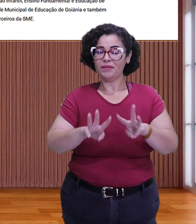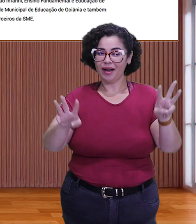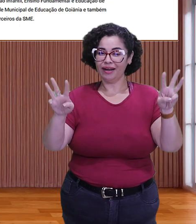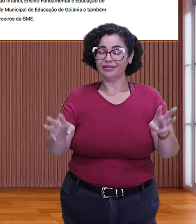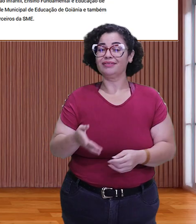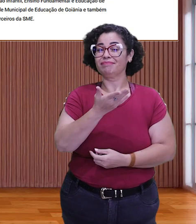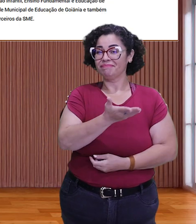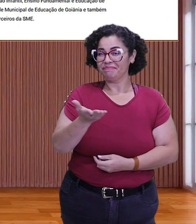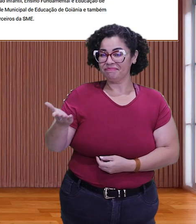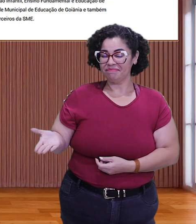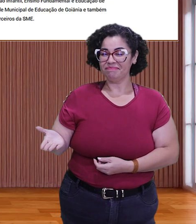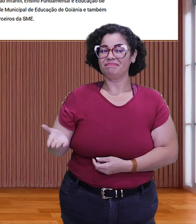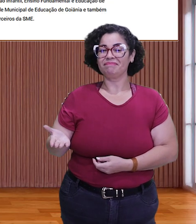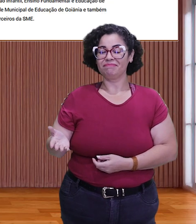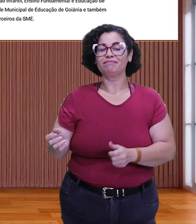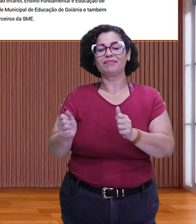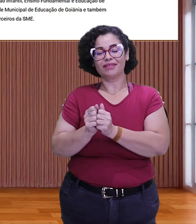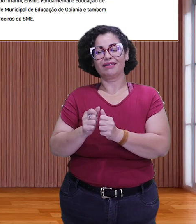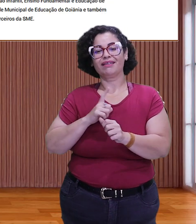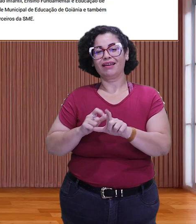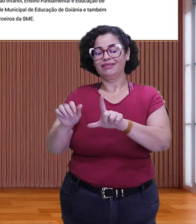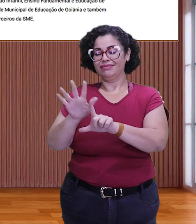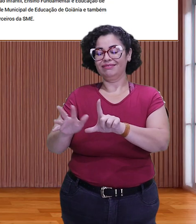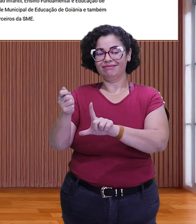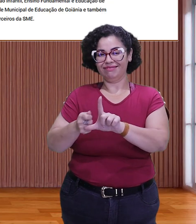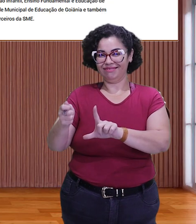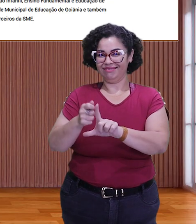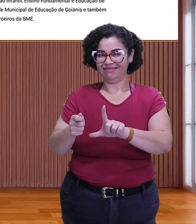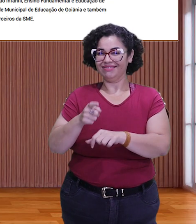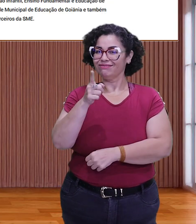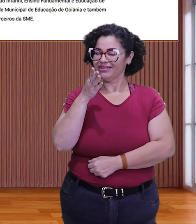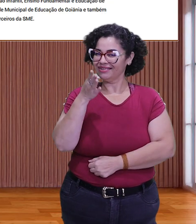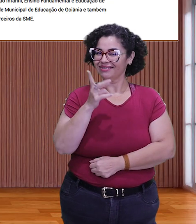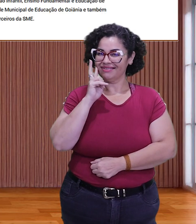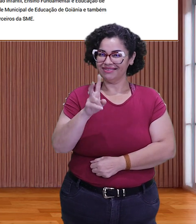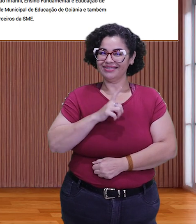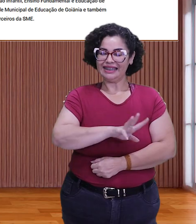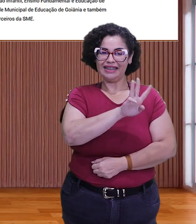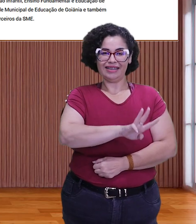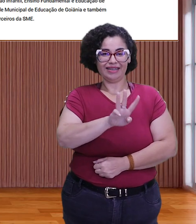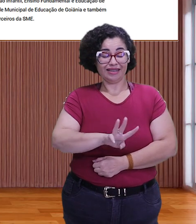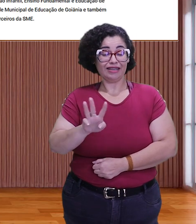está aparecendo na sua telinha junto com o QR Code. Então, basta acessar